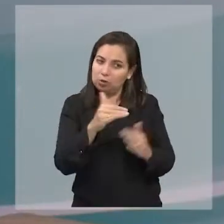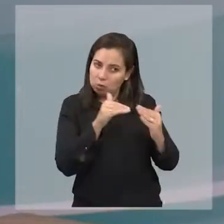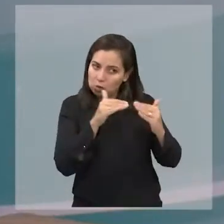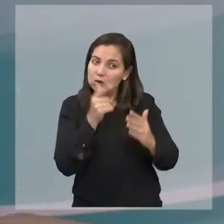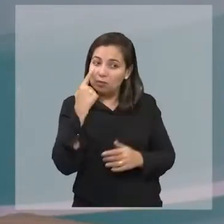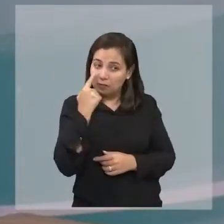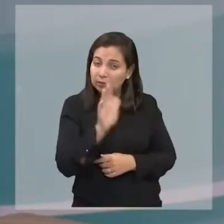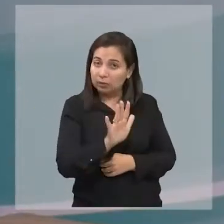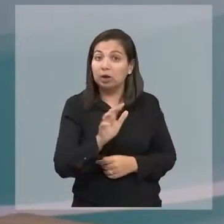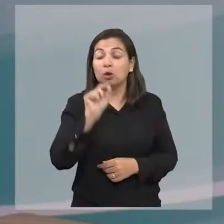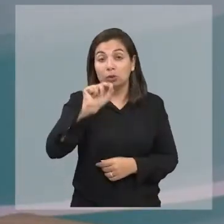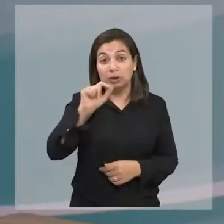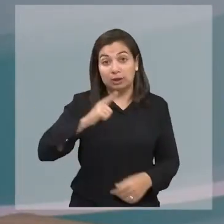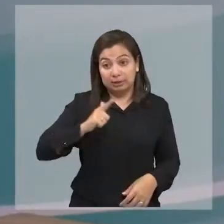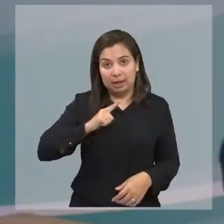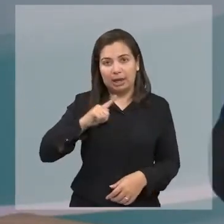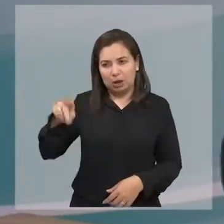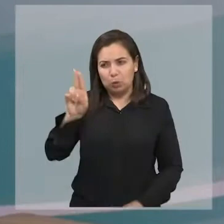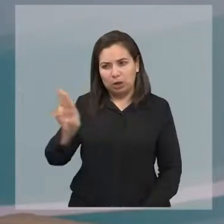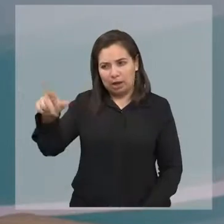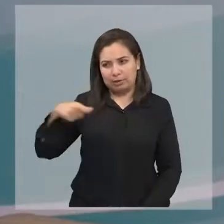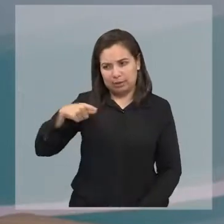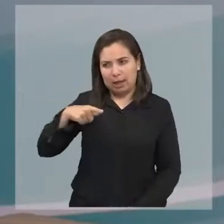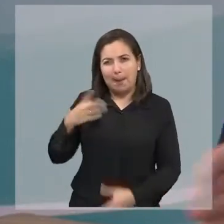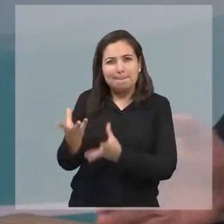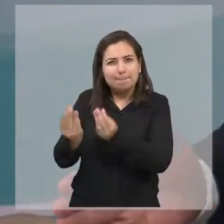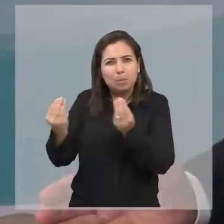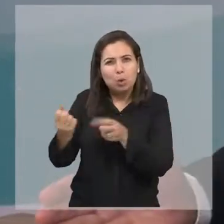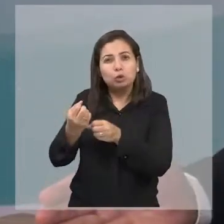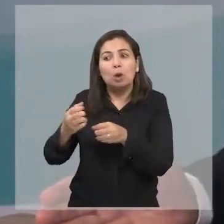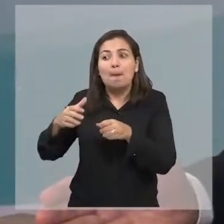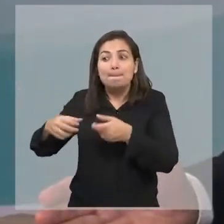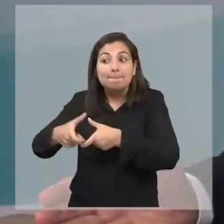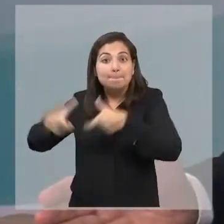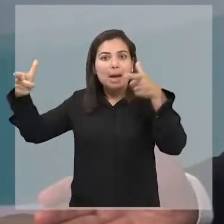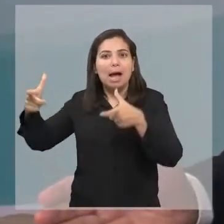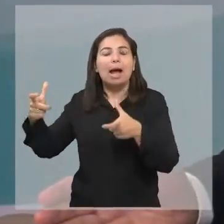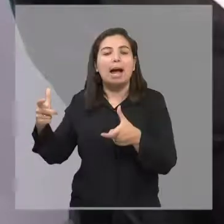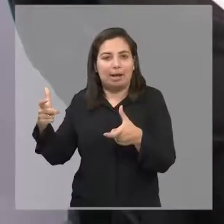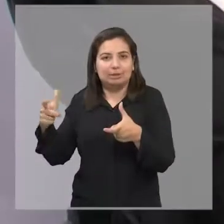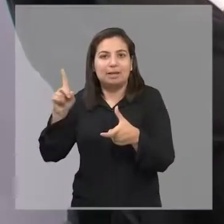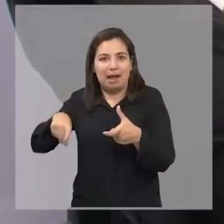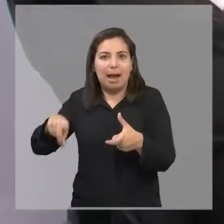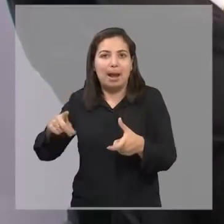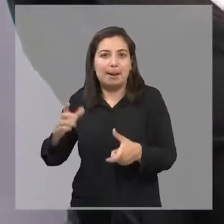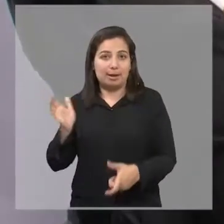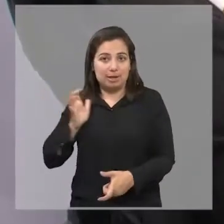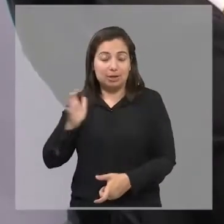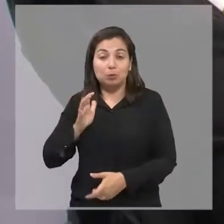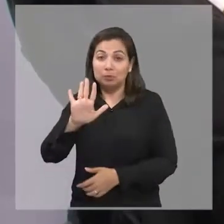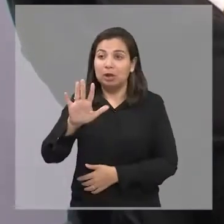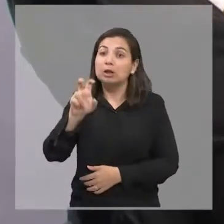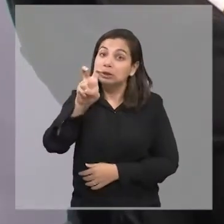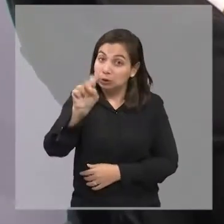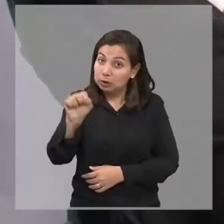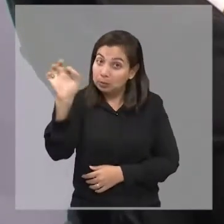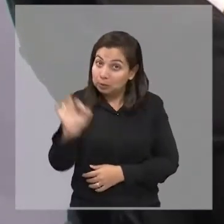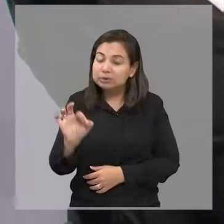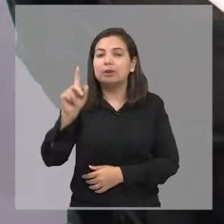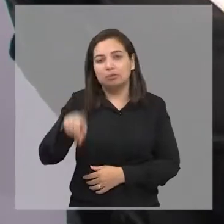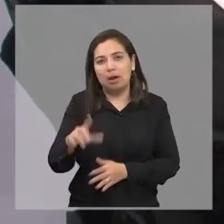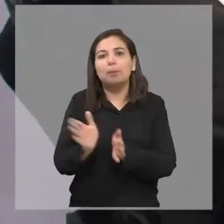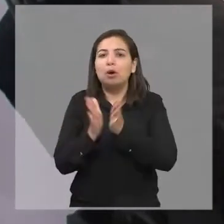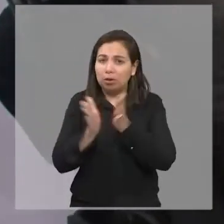dizendo que só tem rico na universidade, e eu e o professor Moreira estamos dizendo que tem 58% pobre, então vamos cobrar dos 42%. Mude a